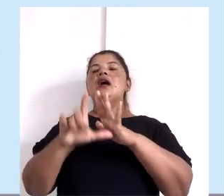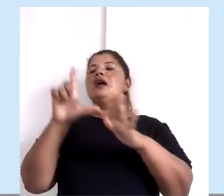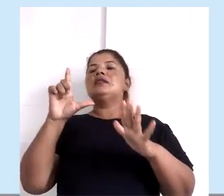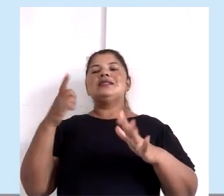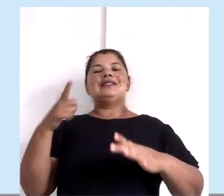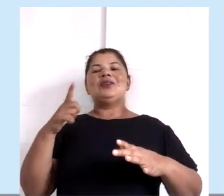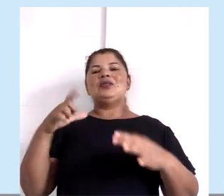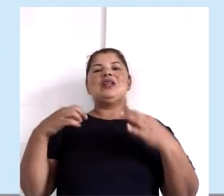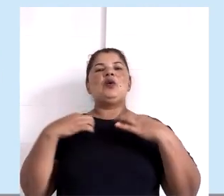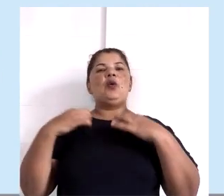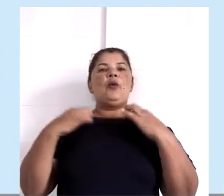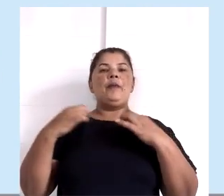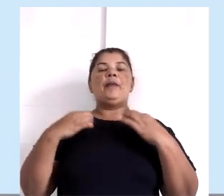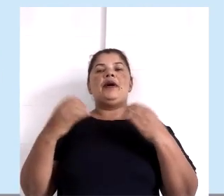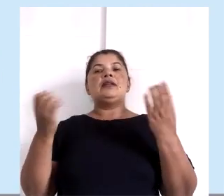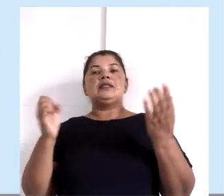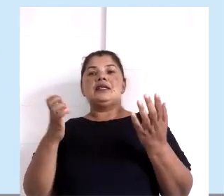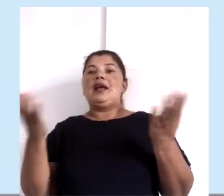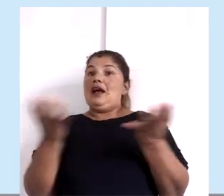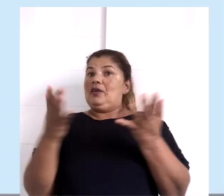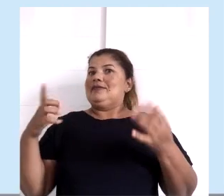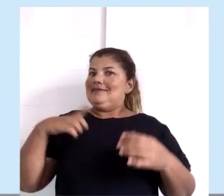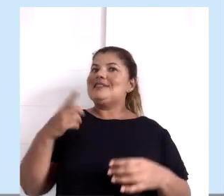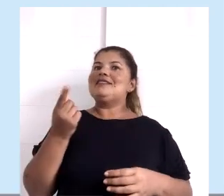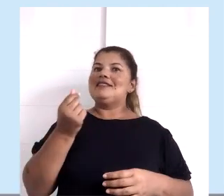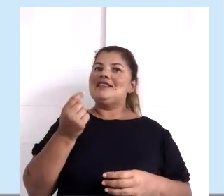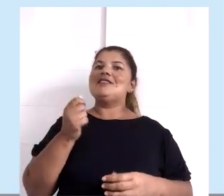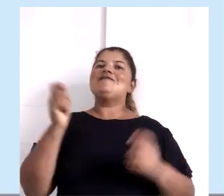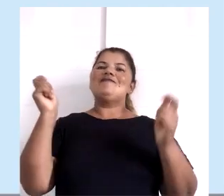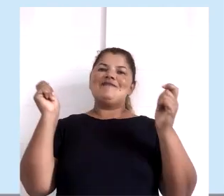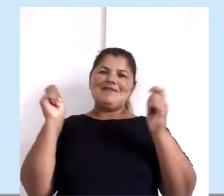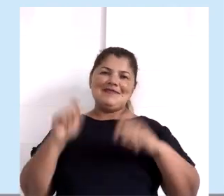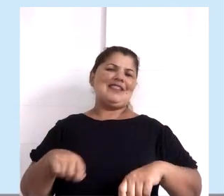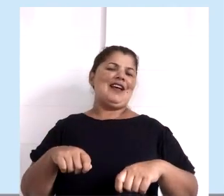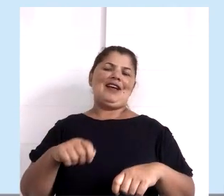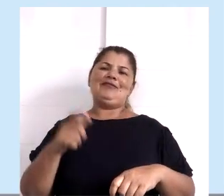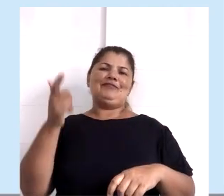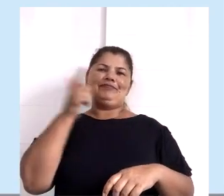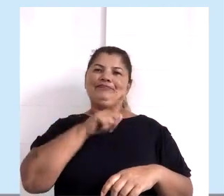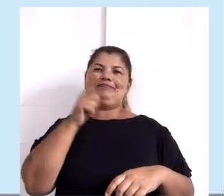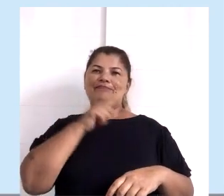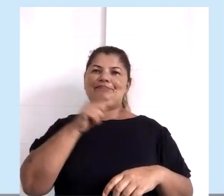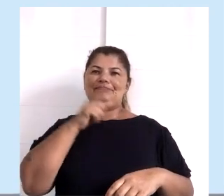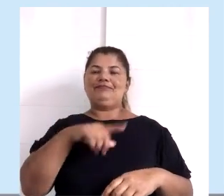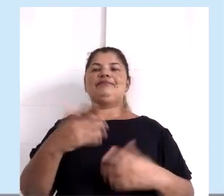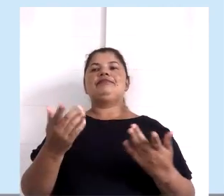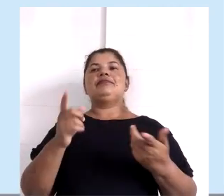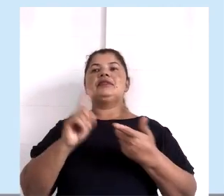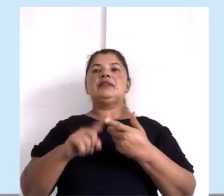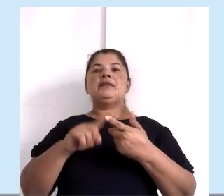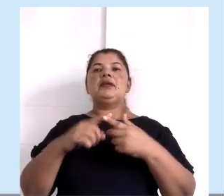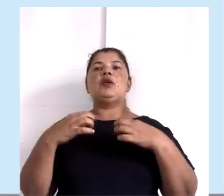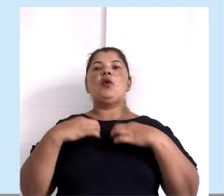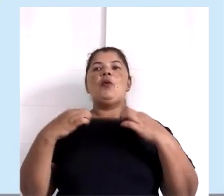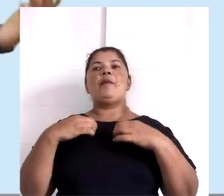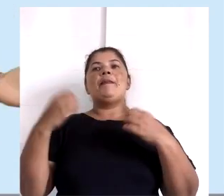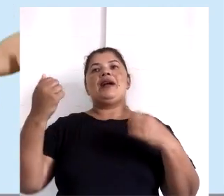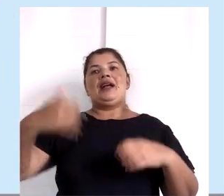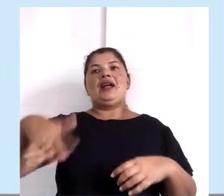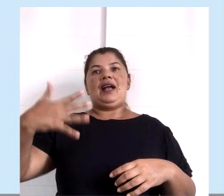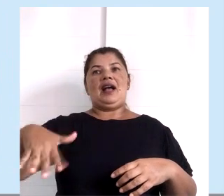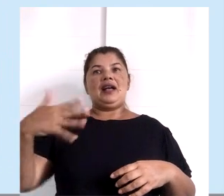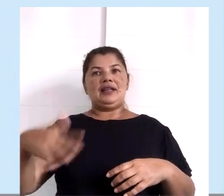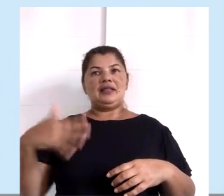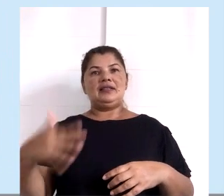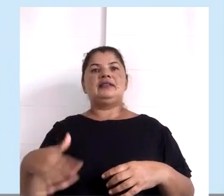de roupa, agora, se você tiver dinheiro, você consegue obter. As roupas também eram mais caras e com o aumento da